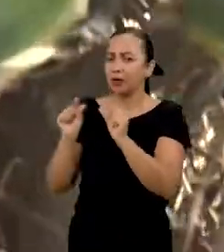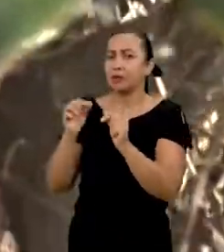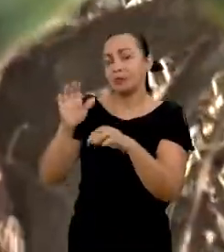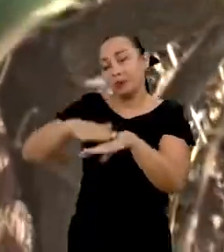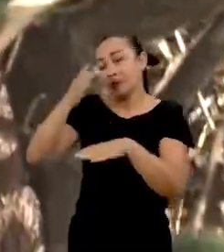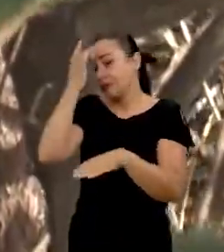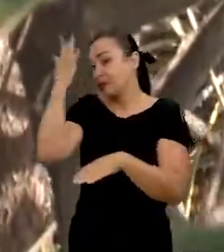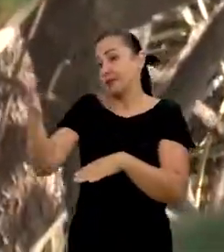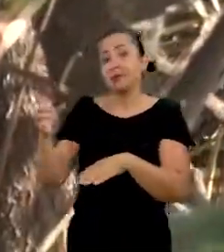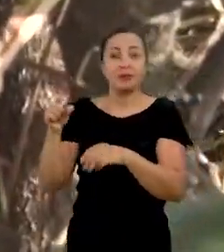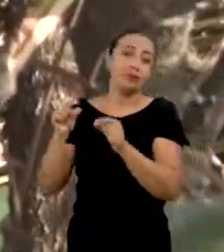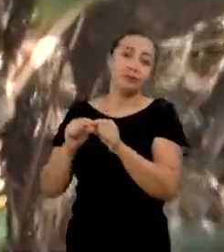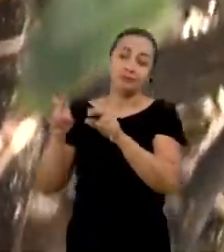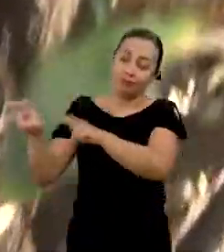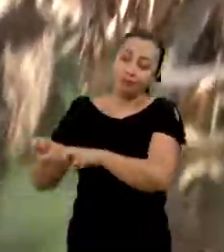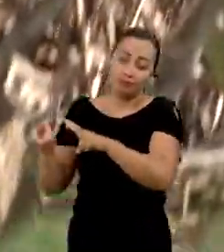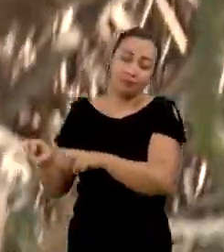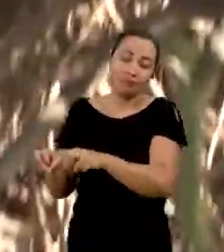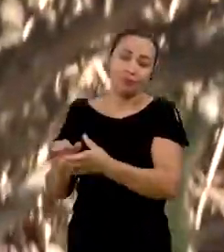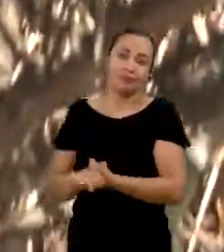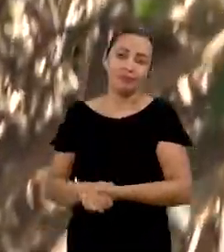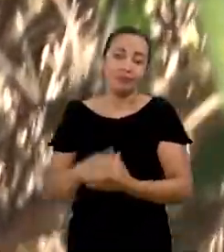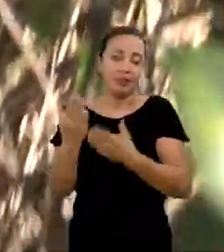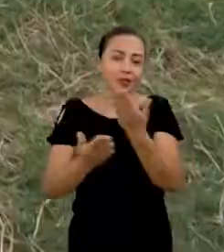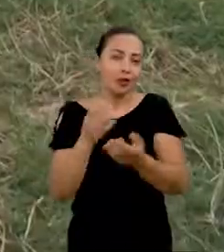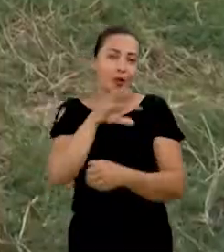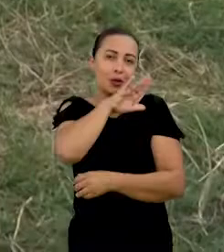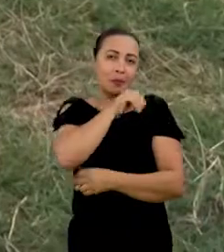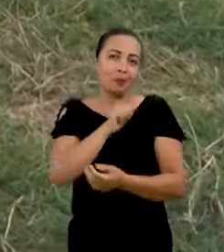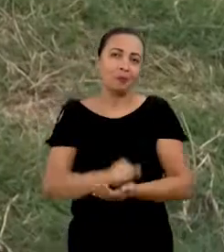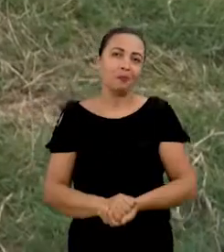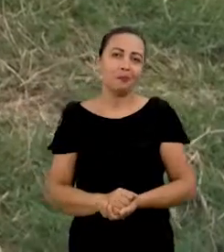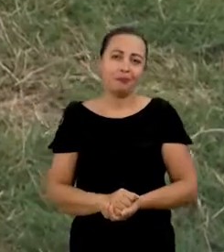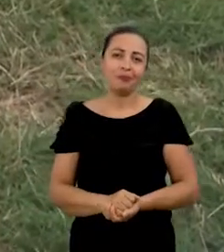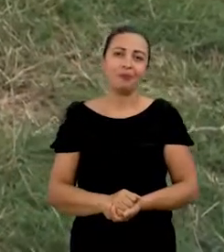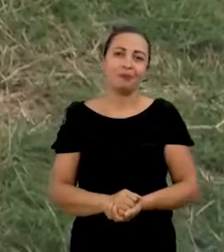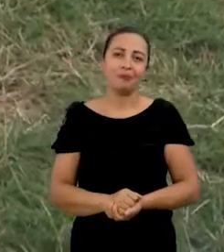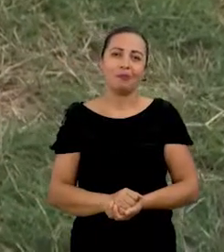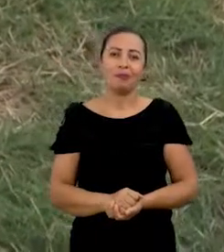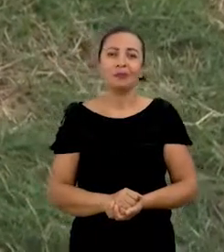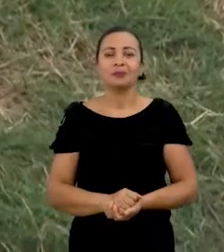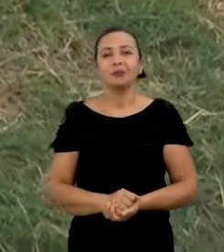mais fácil para esses pequenos produtores, para eles tratarem os seus animais.